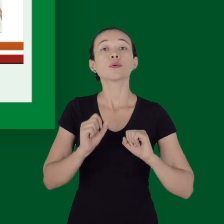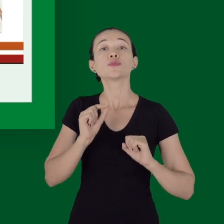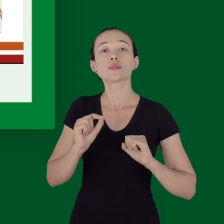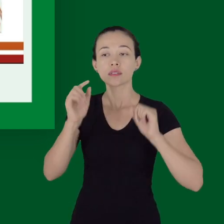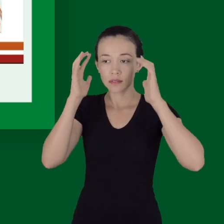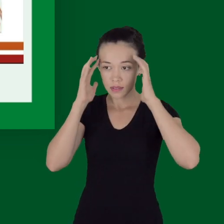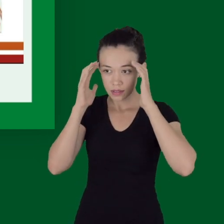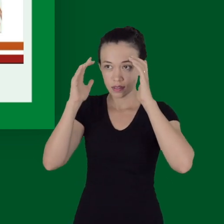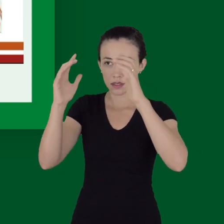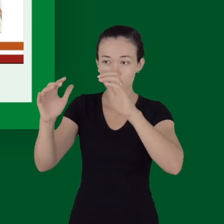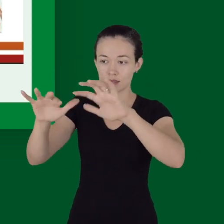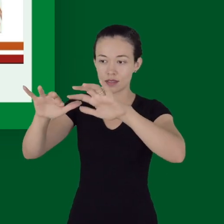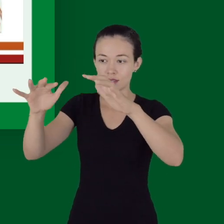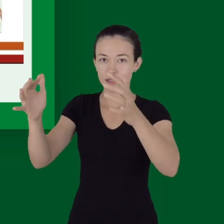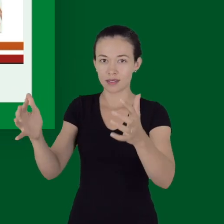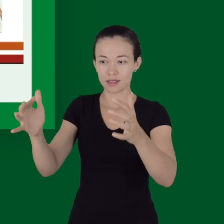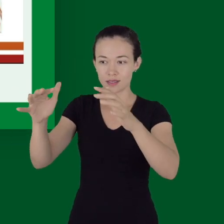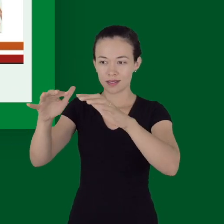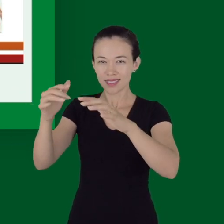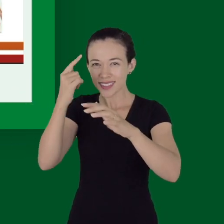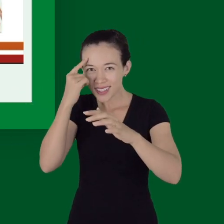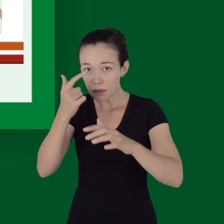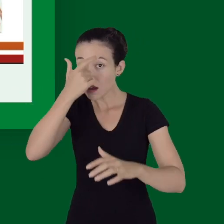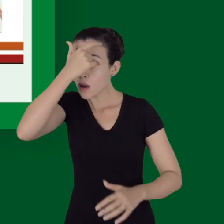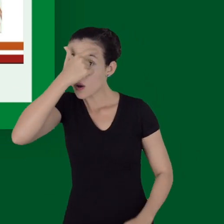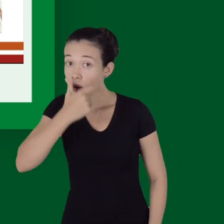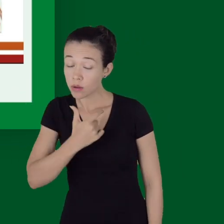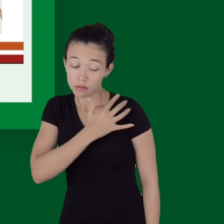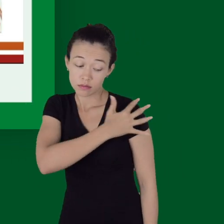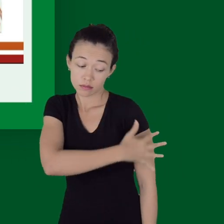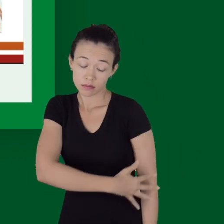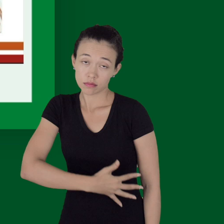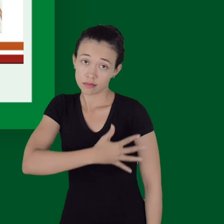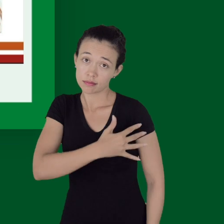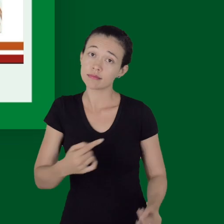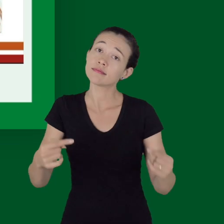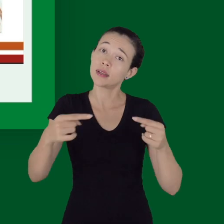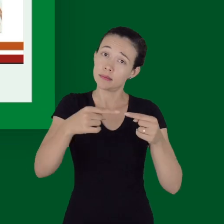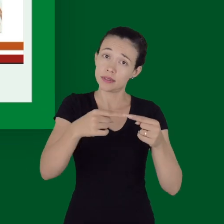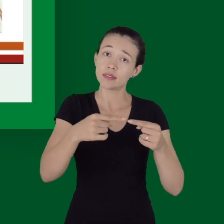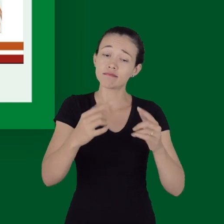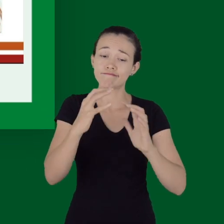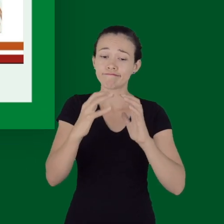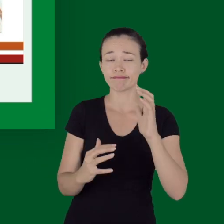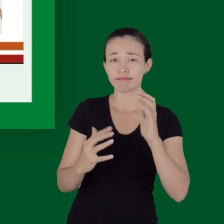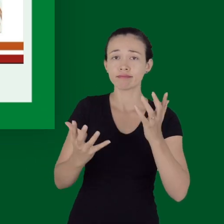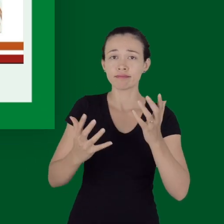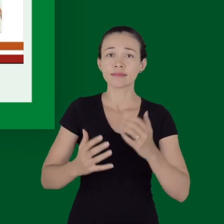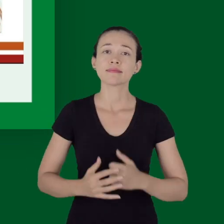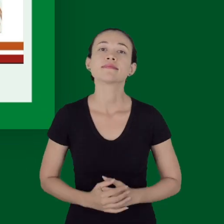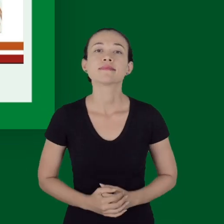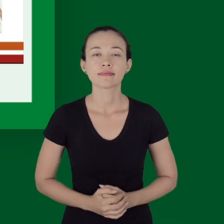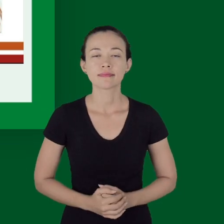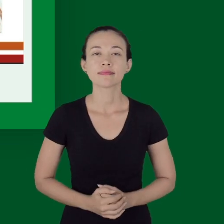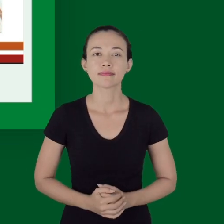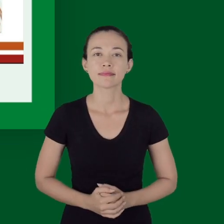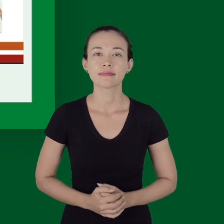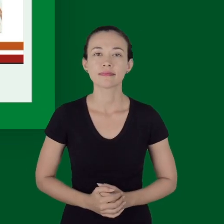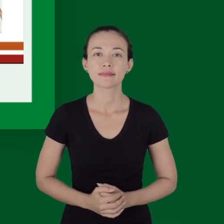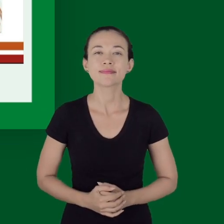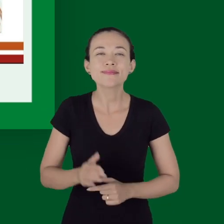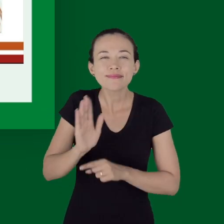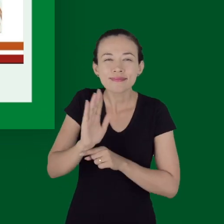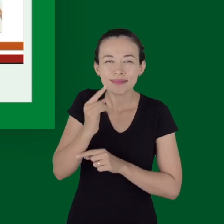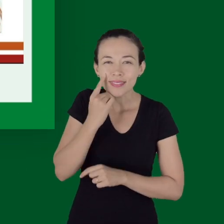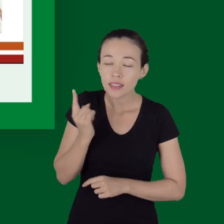esquerdo. Então, acometimento dele, braquifacial. Então, provavelmente pensar na cerebral média, né, que é mais comum.